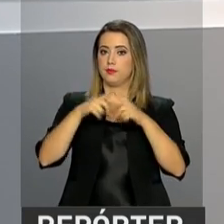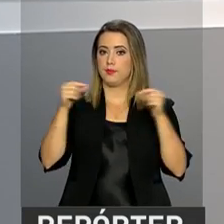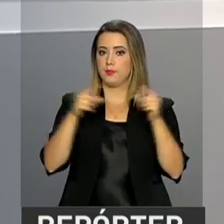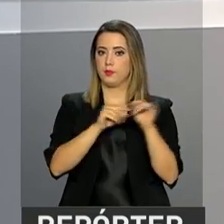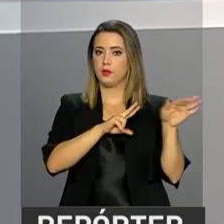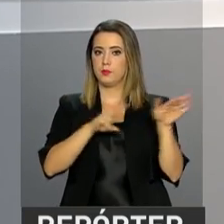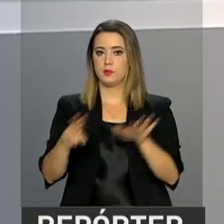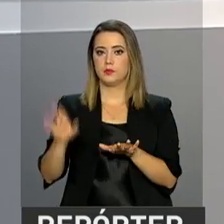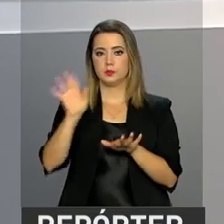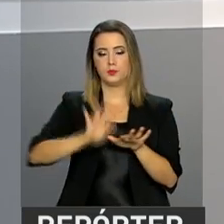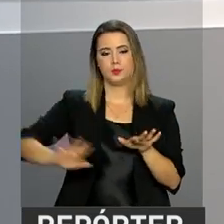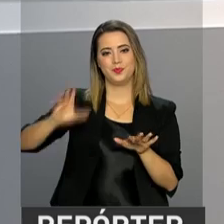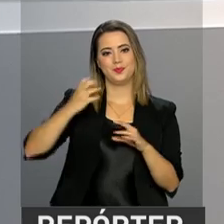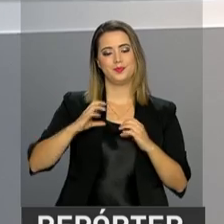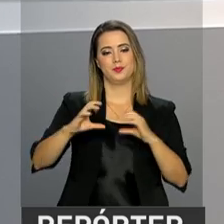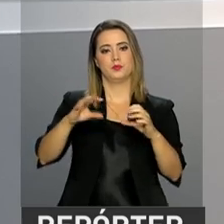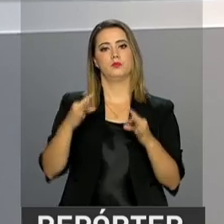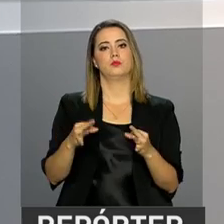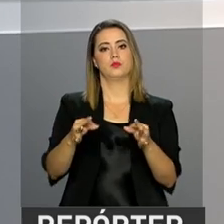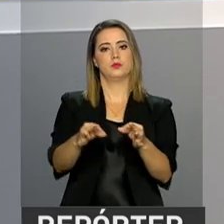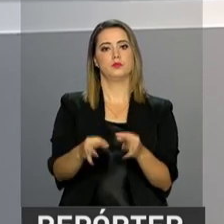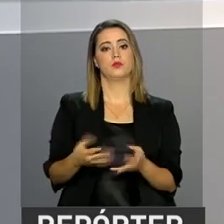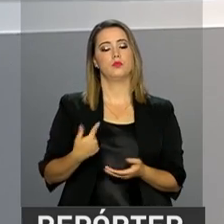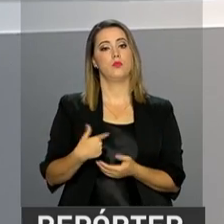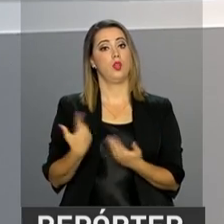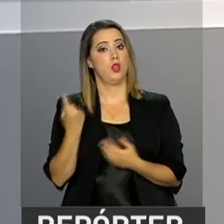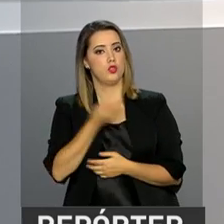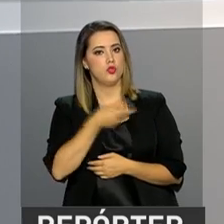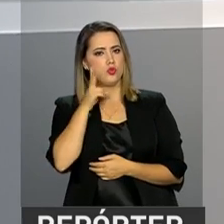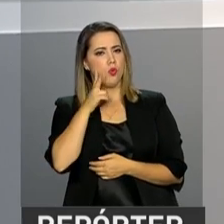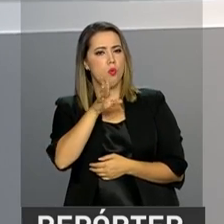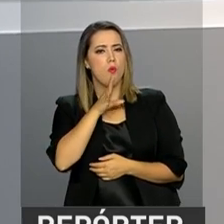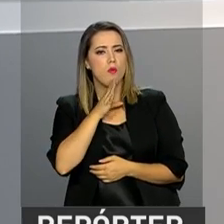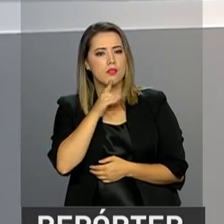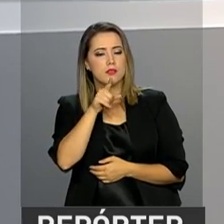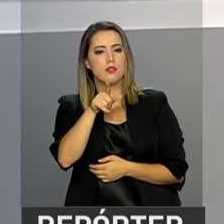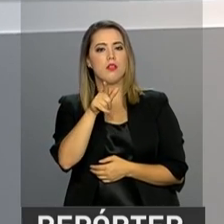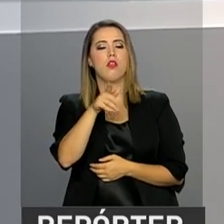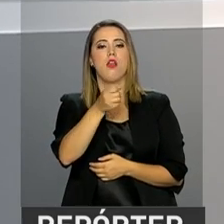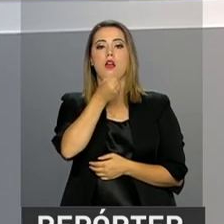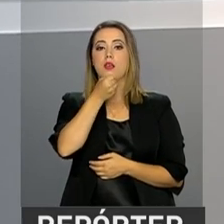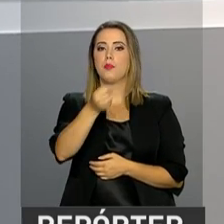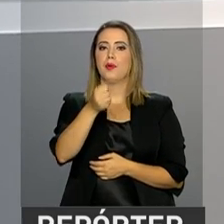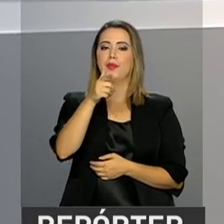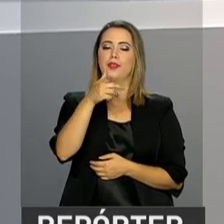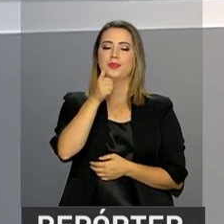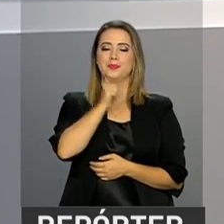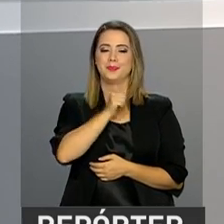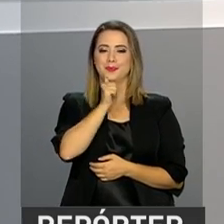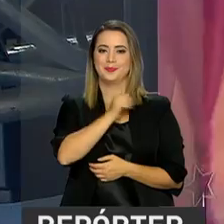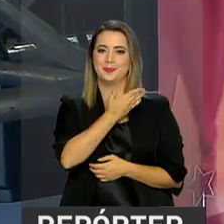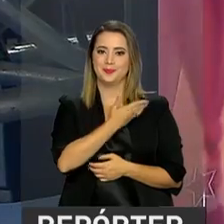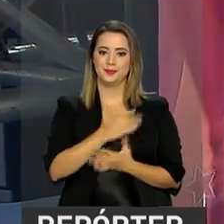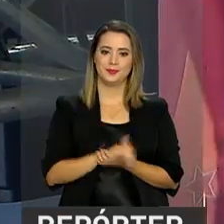para a Semana Nacional de Ciência e Tecnologia. Quem leva a gente para esse passeio é a repórter Gabriela Noronha.